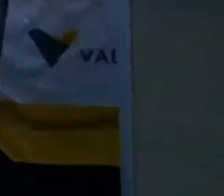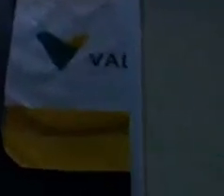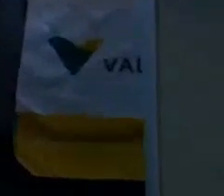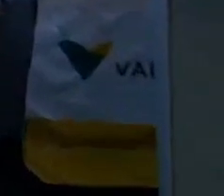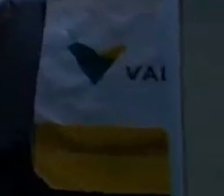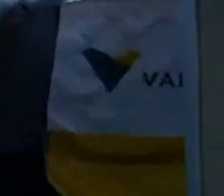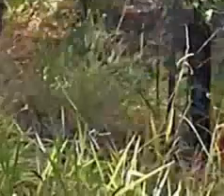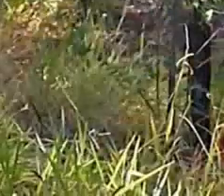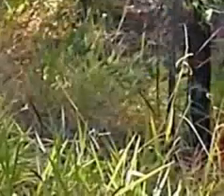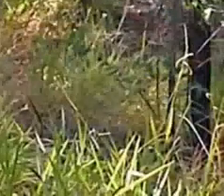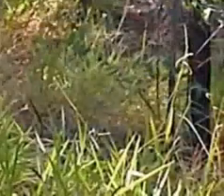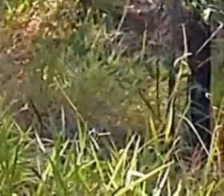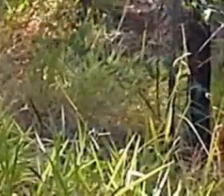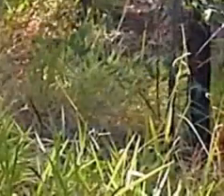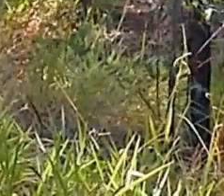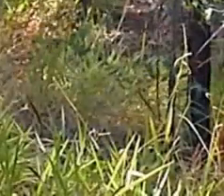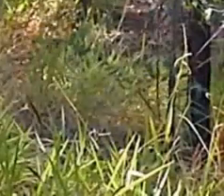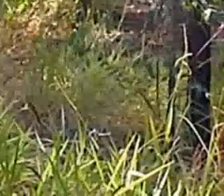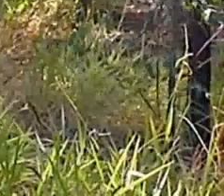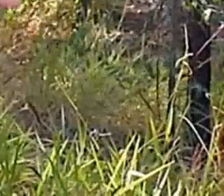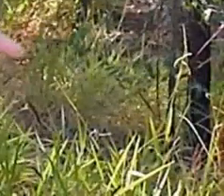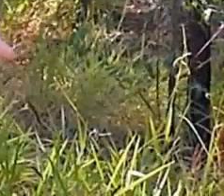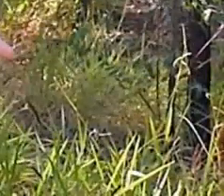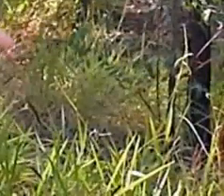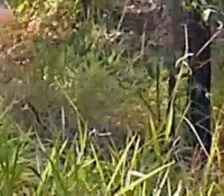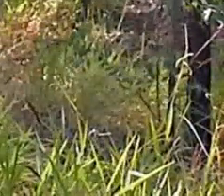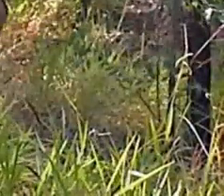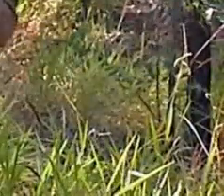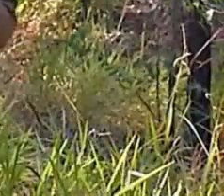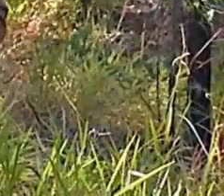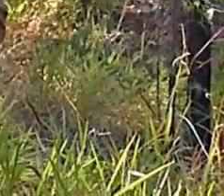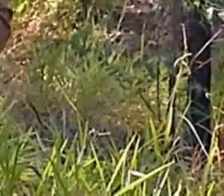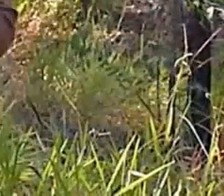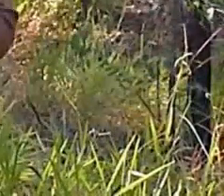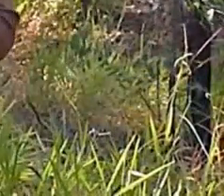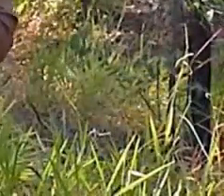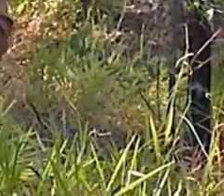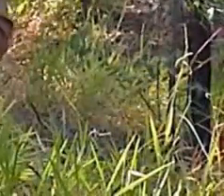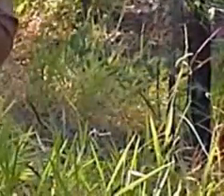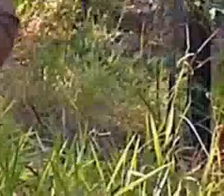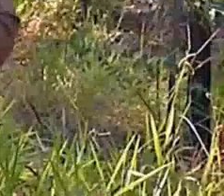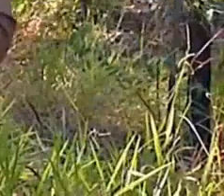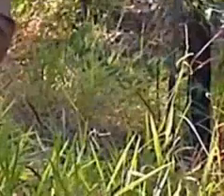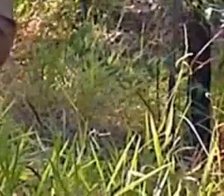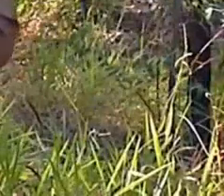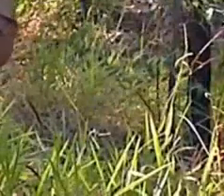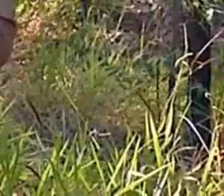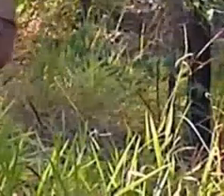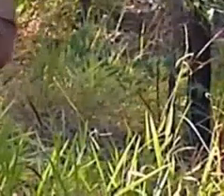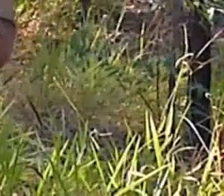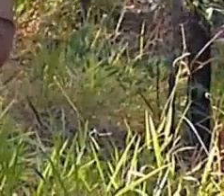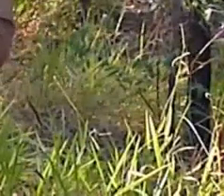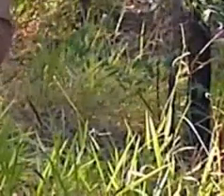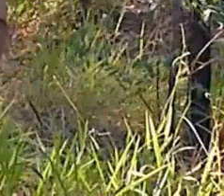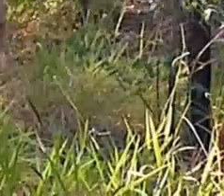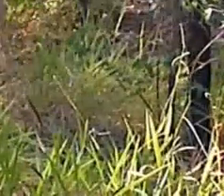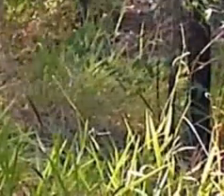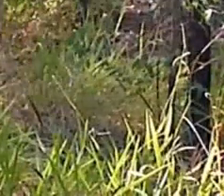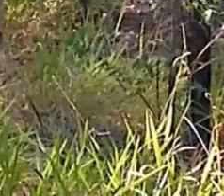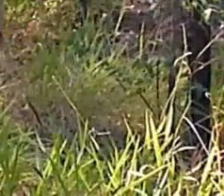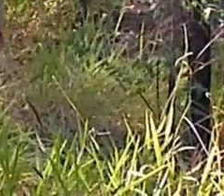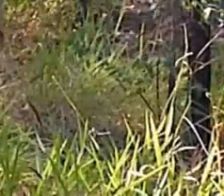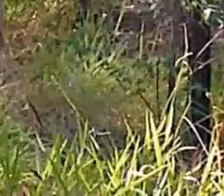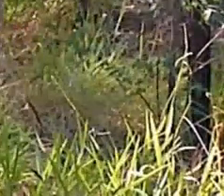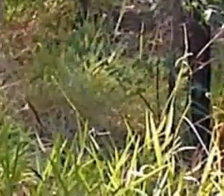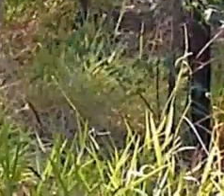caité por exemplo entre os exemplos de obras demandadas estão ferrovias para cargas ligando portos e aeroportos e de